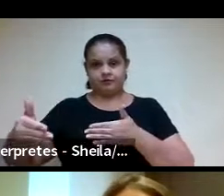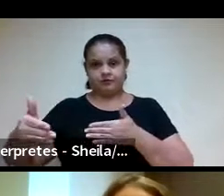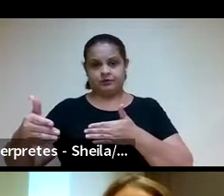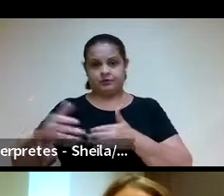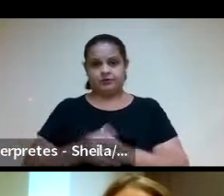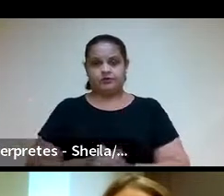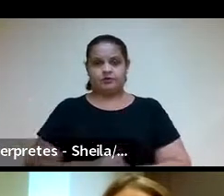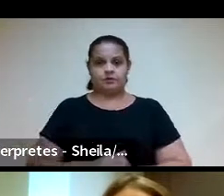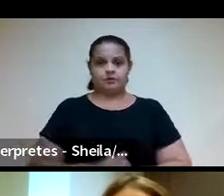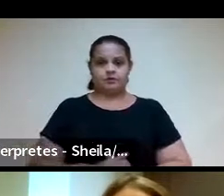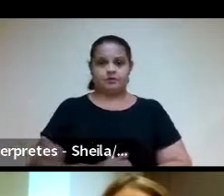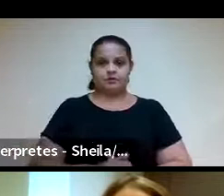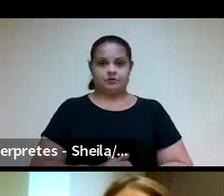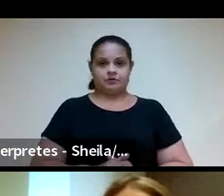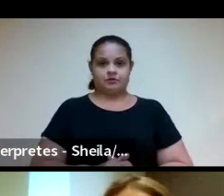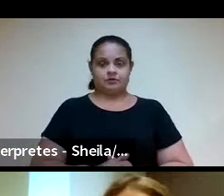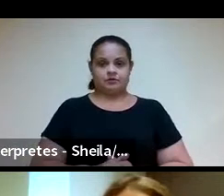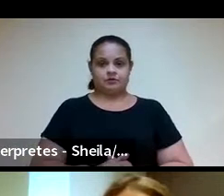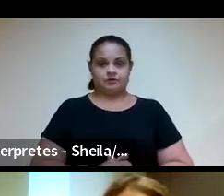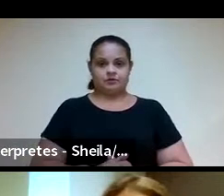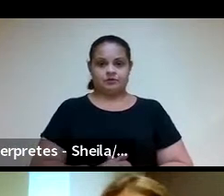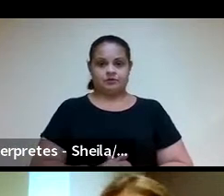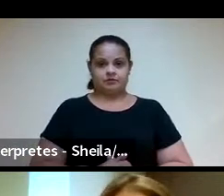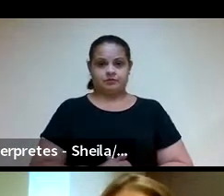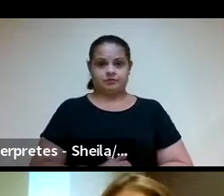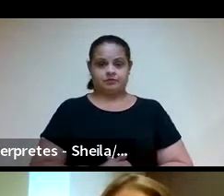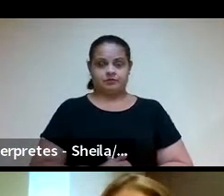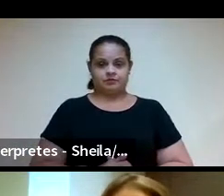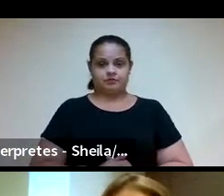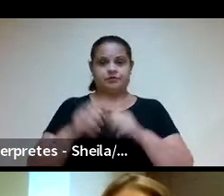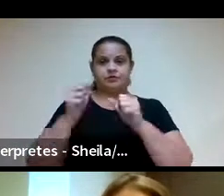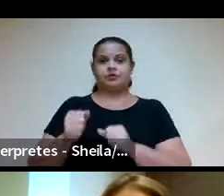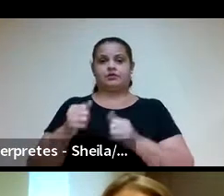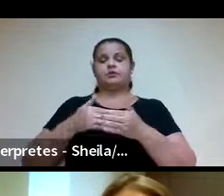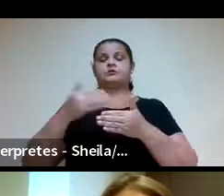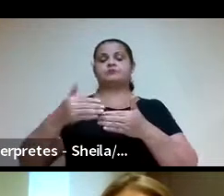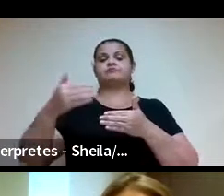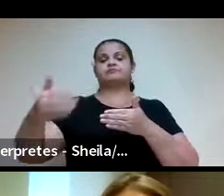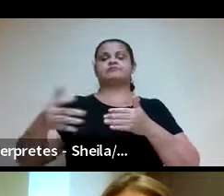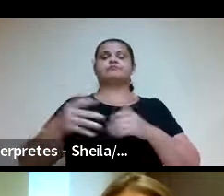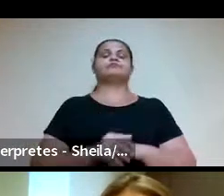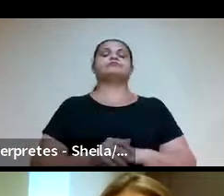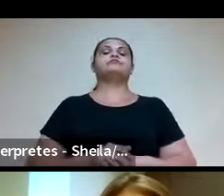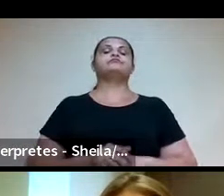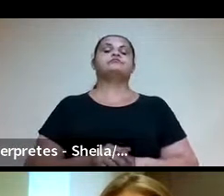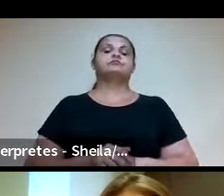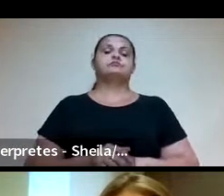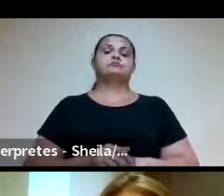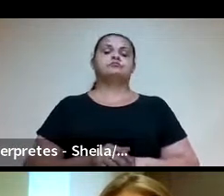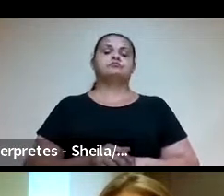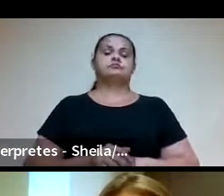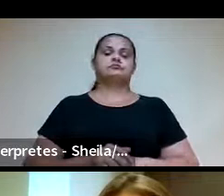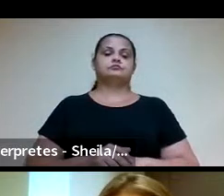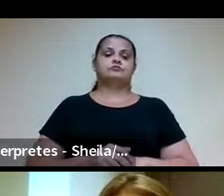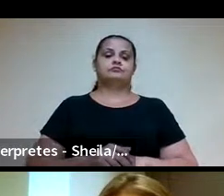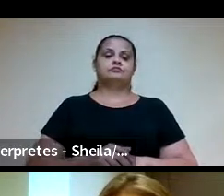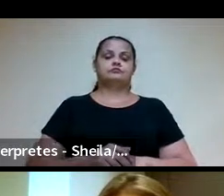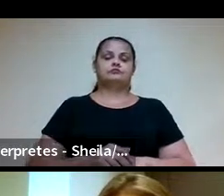pontuações. Eu falava, relatora. Pode prosseguir, doutor. Perfeito. E eventualmente, se caso nós